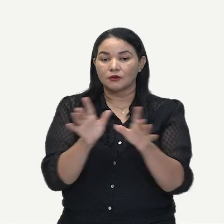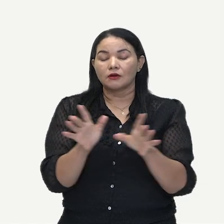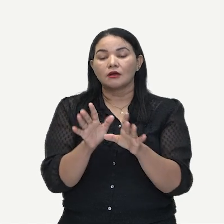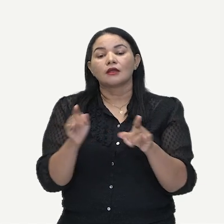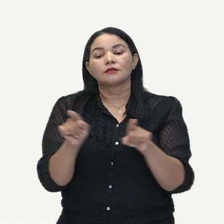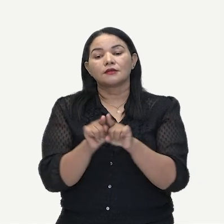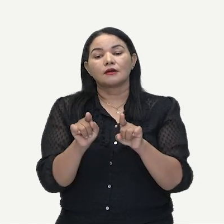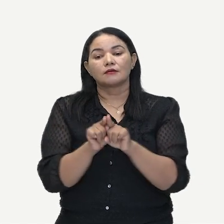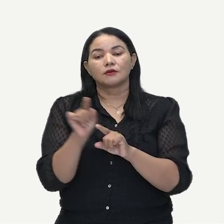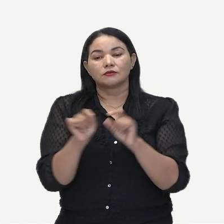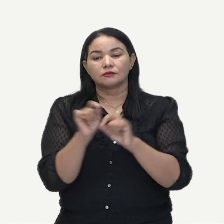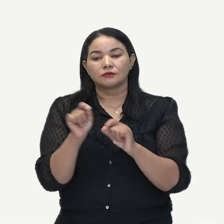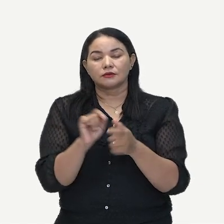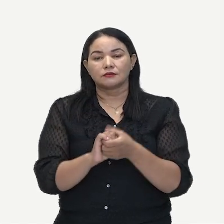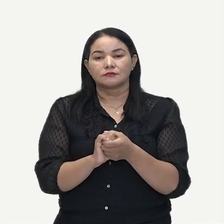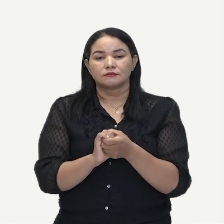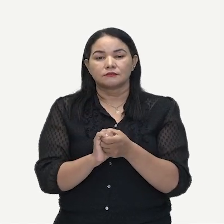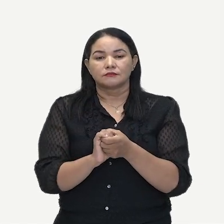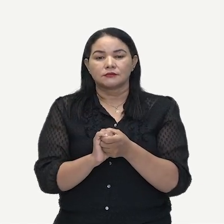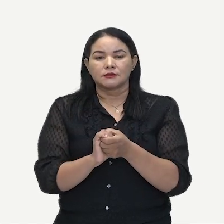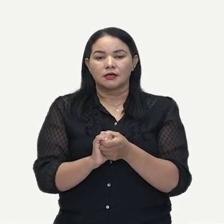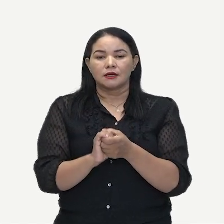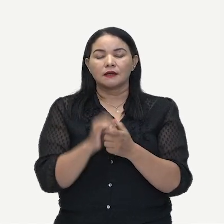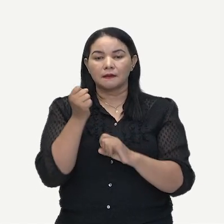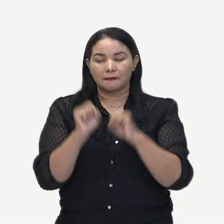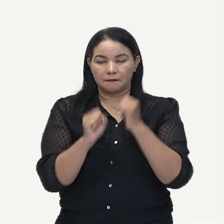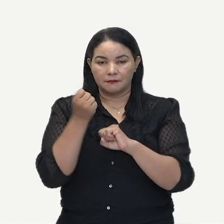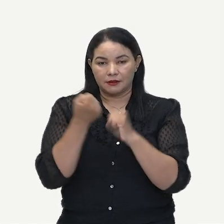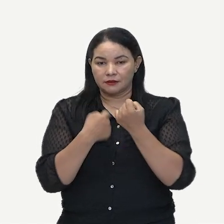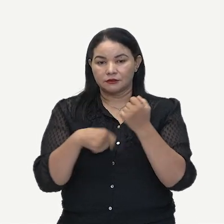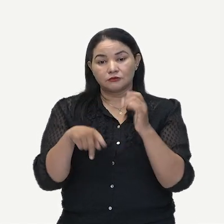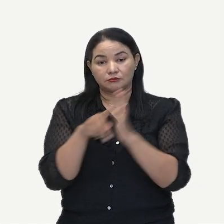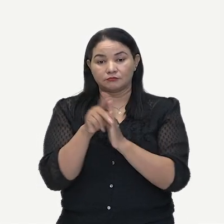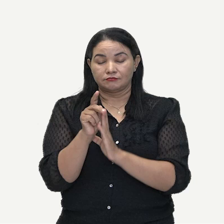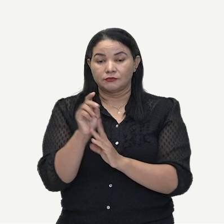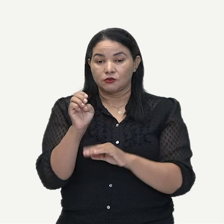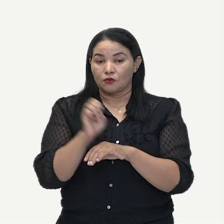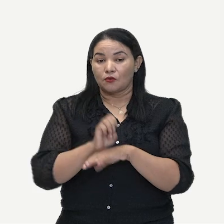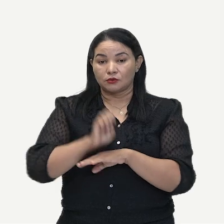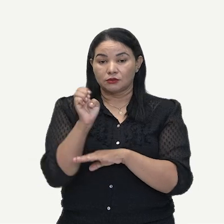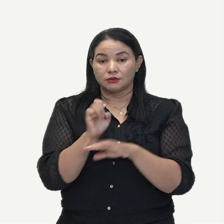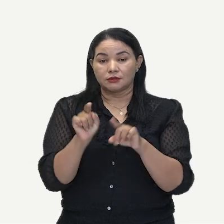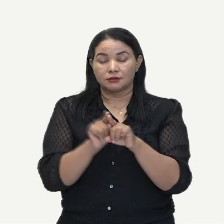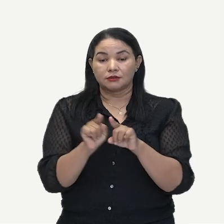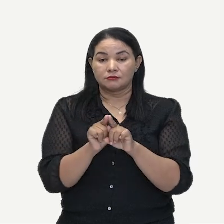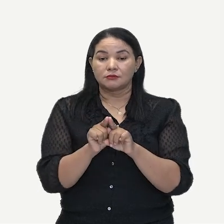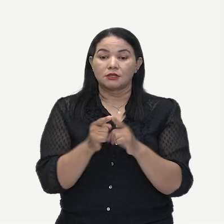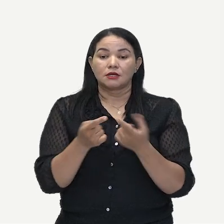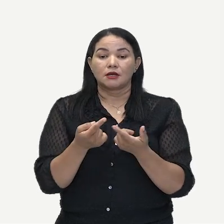Fazendo com que também fizesse corte nos subsídios às empresas estatais, também fazendo com que houvesse a